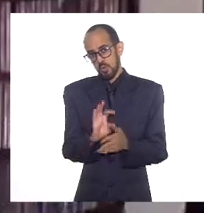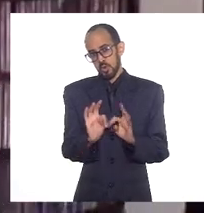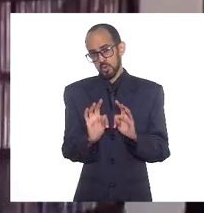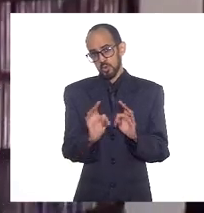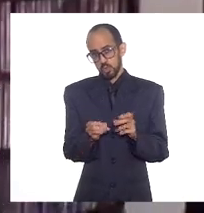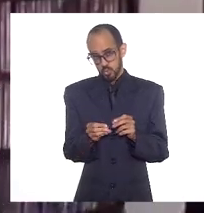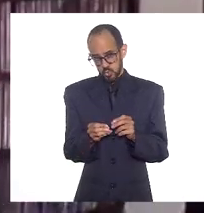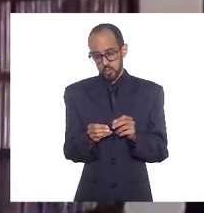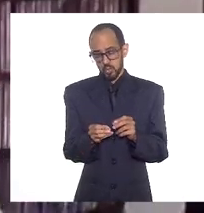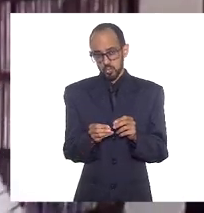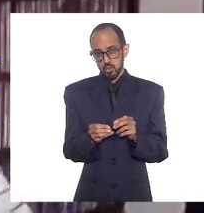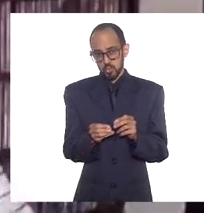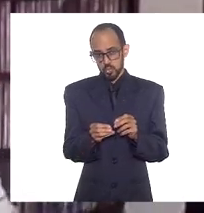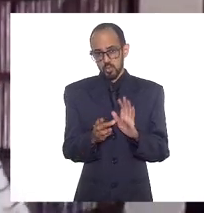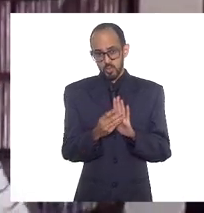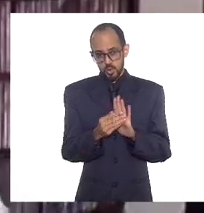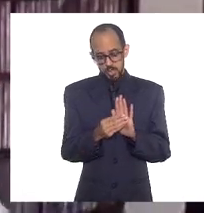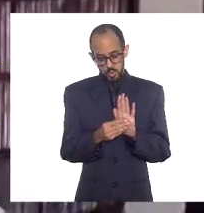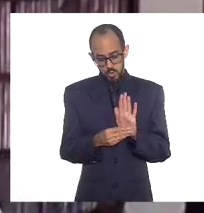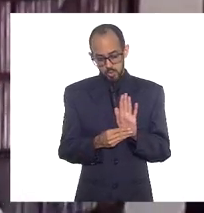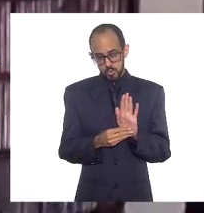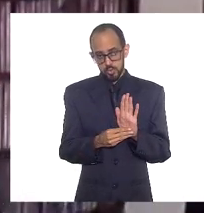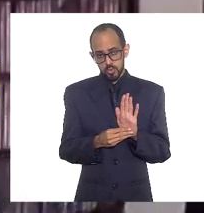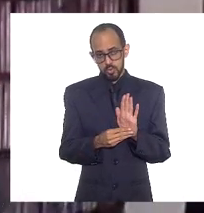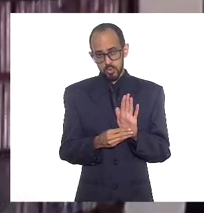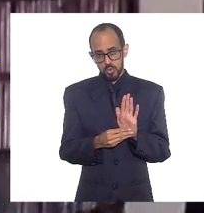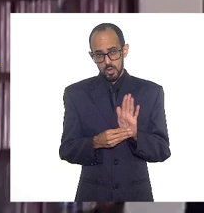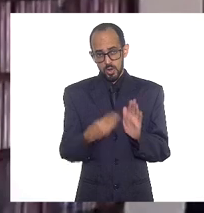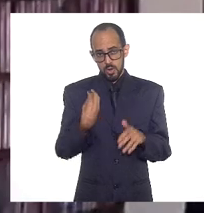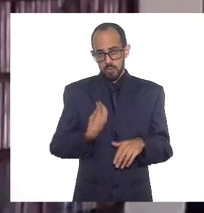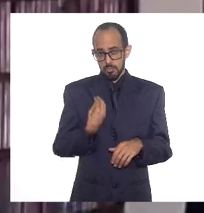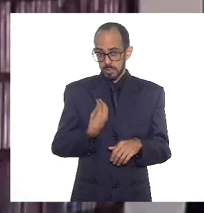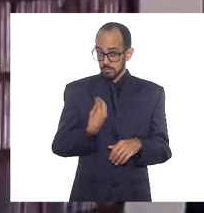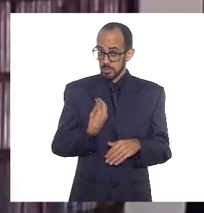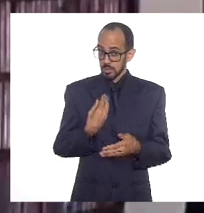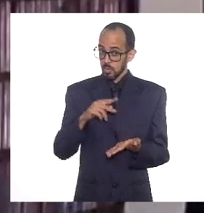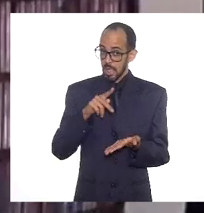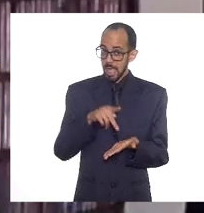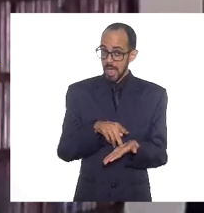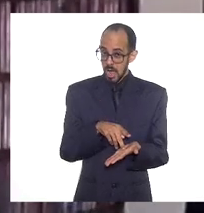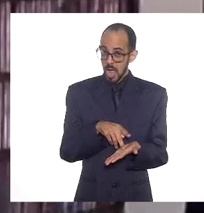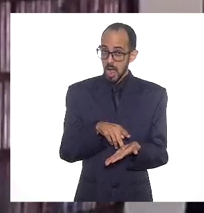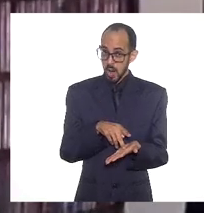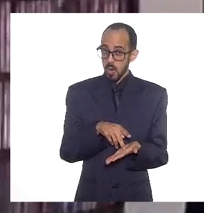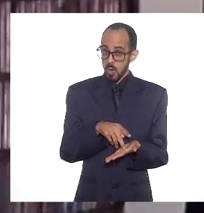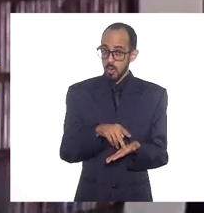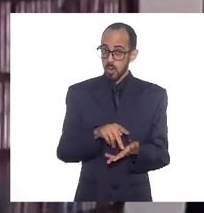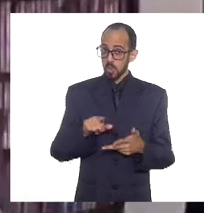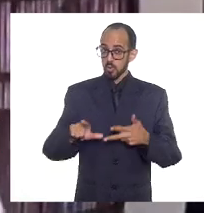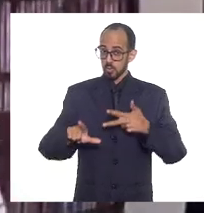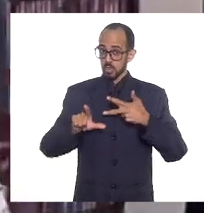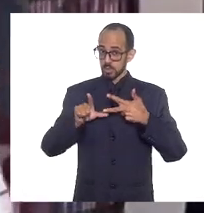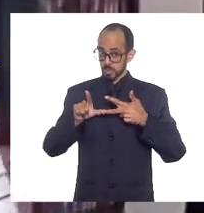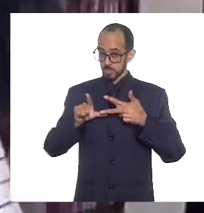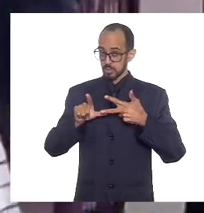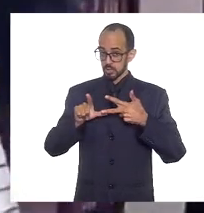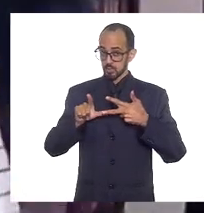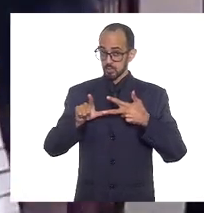matéria para que, inclusive com participação real, concreta do Legislativo,